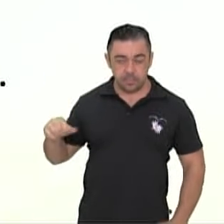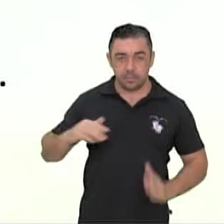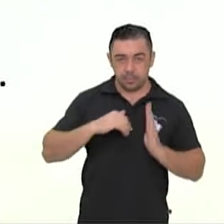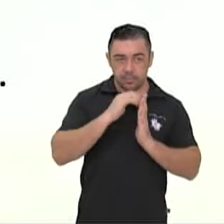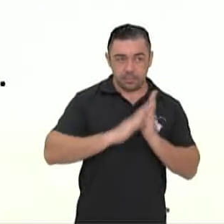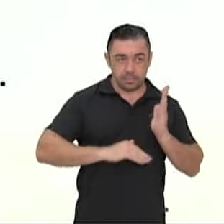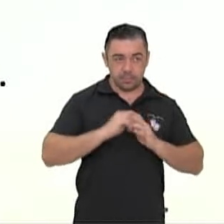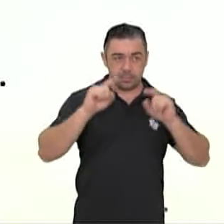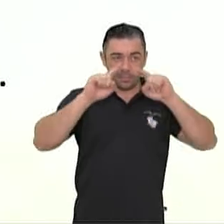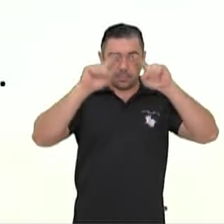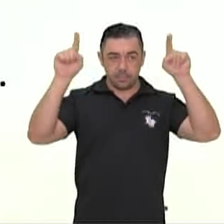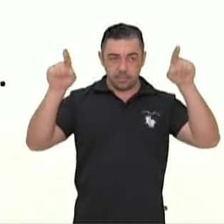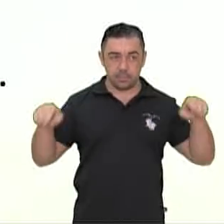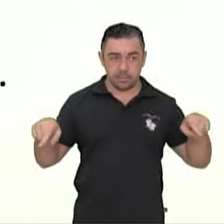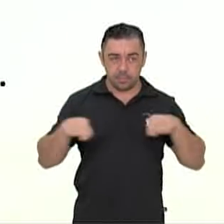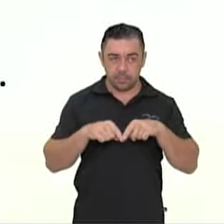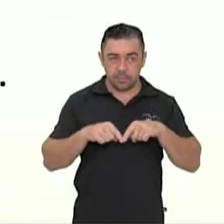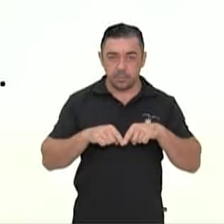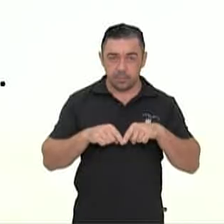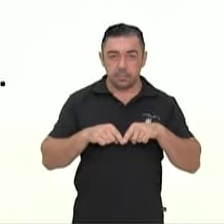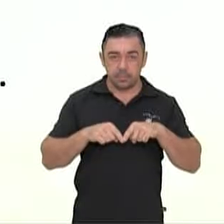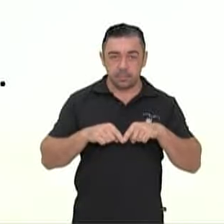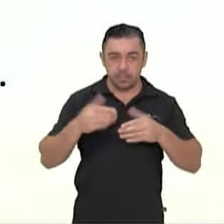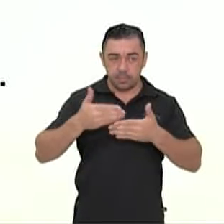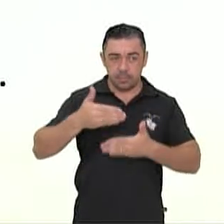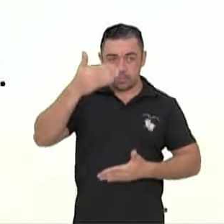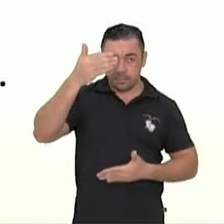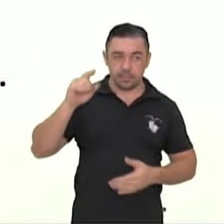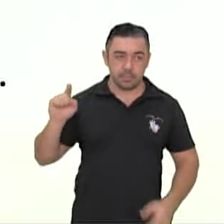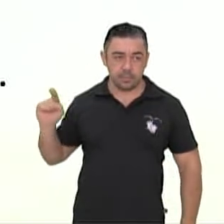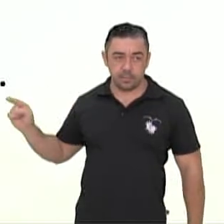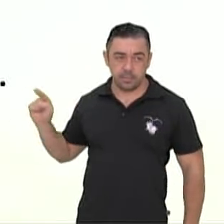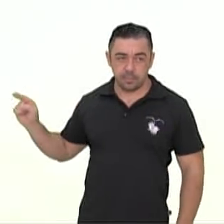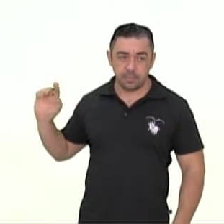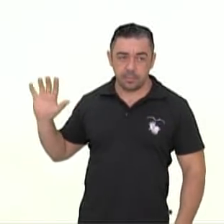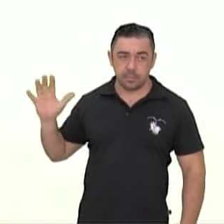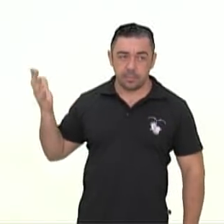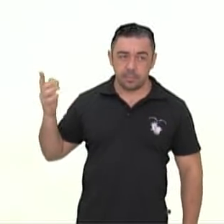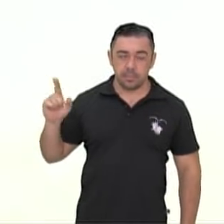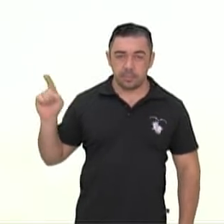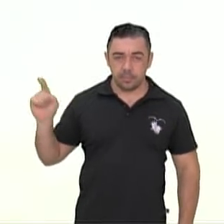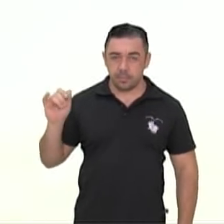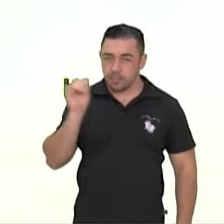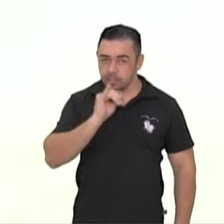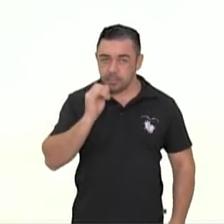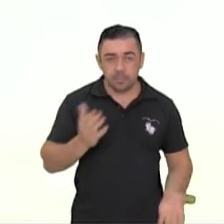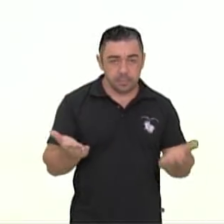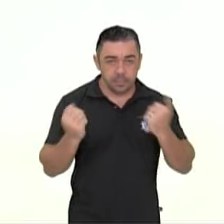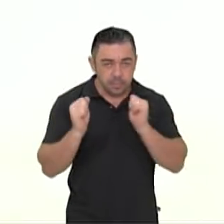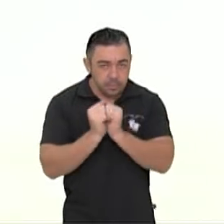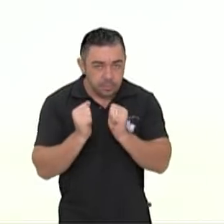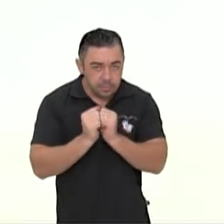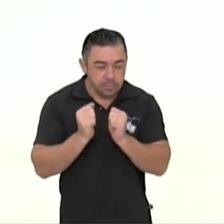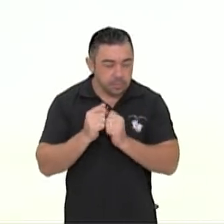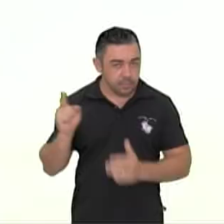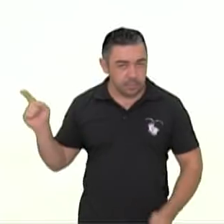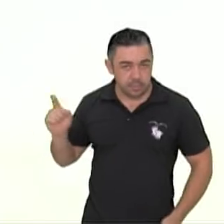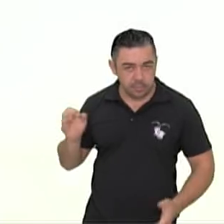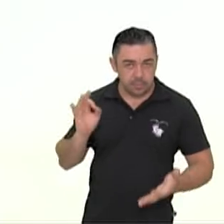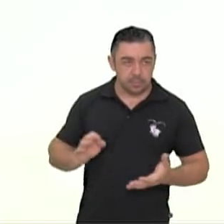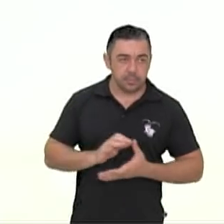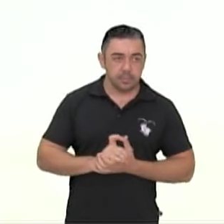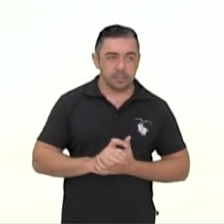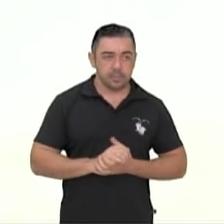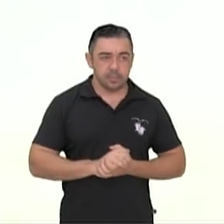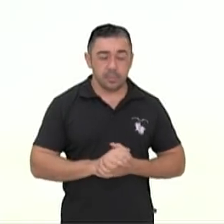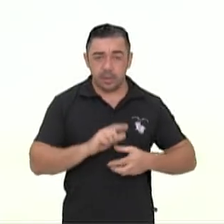um desenho, uma pintura na parede que acontecia dessas batalhas de justas. Vamos junto aí? Vamos ver se vocês acertam essa junto comigo.